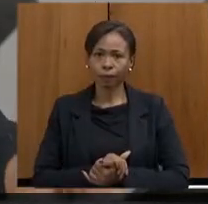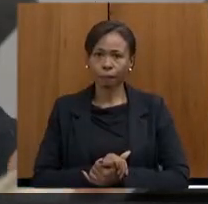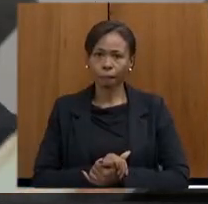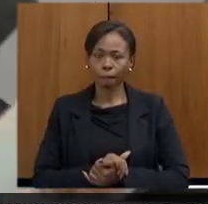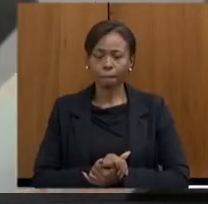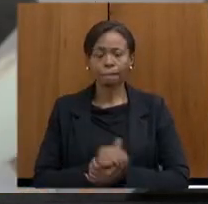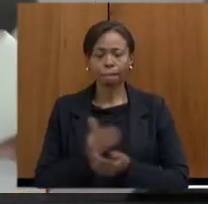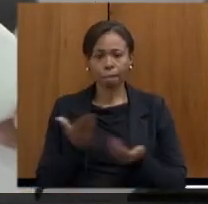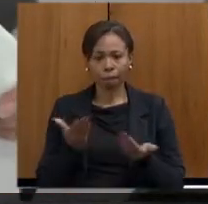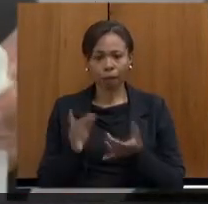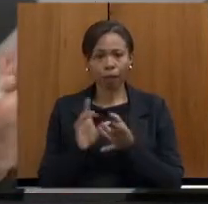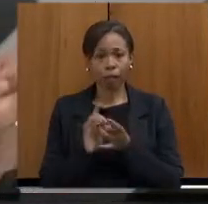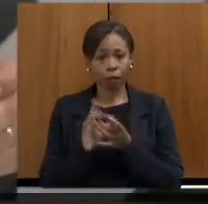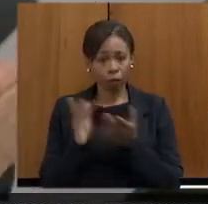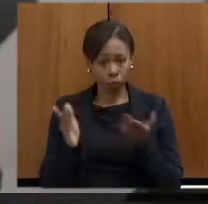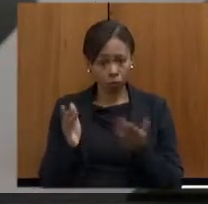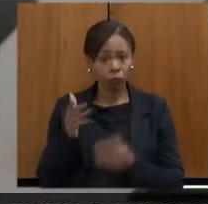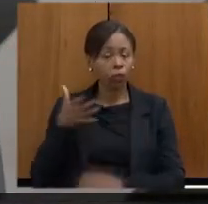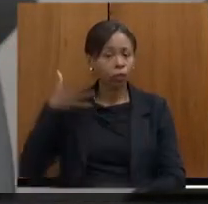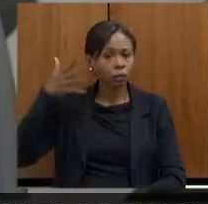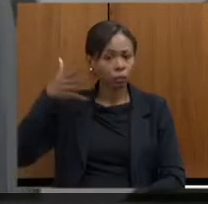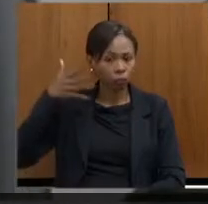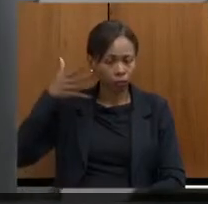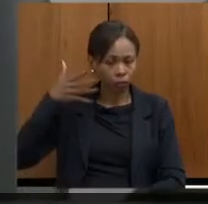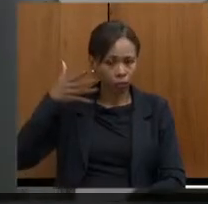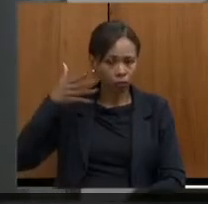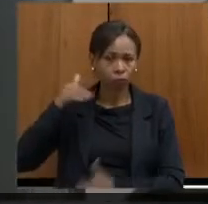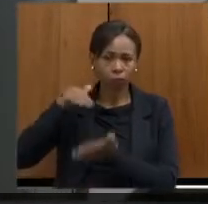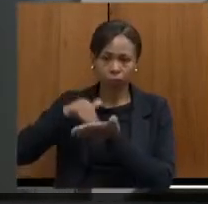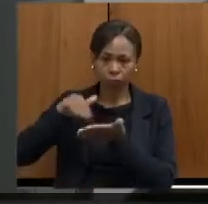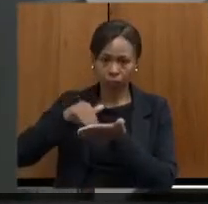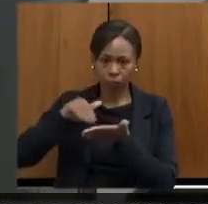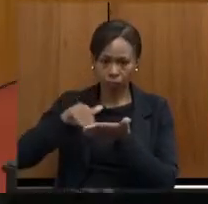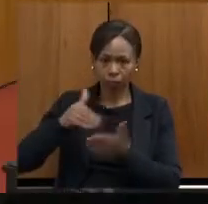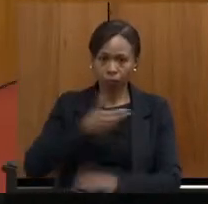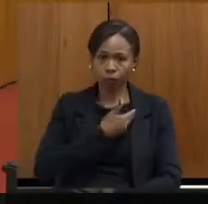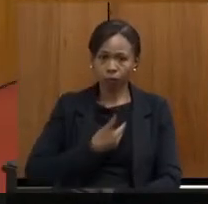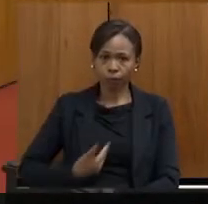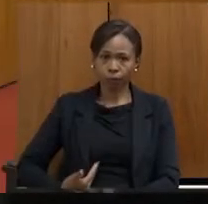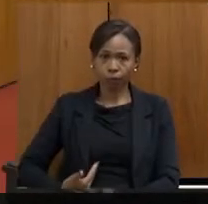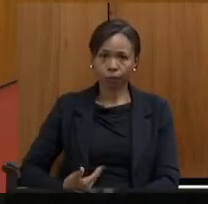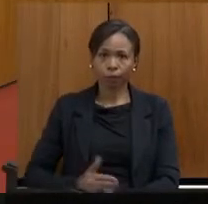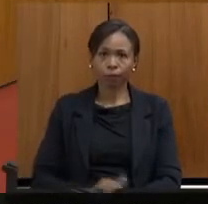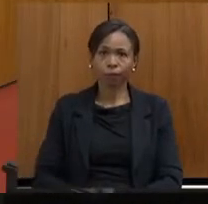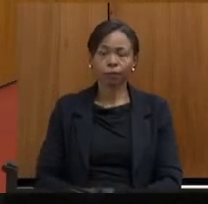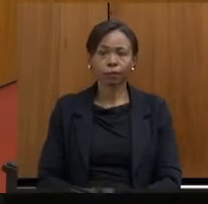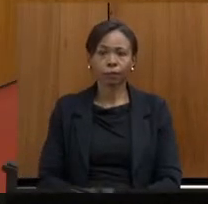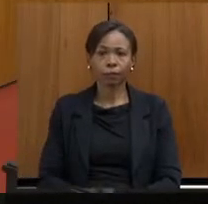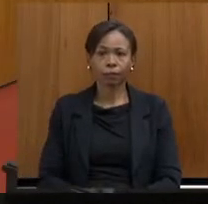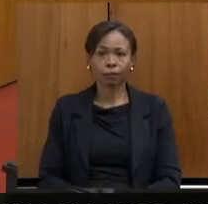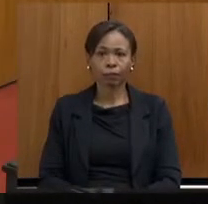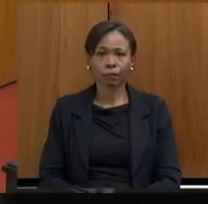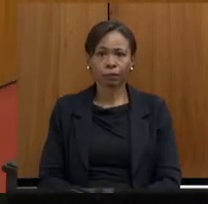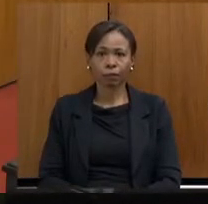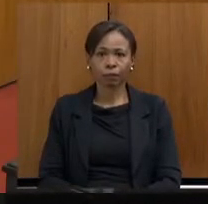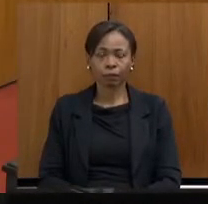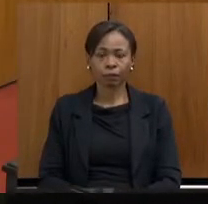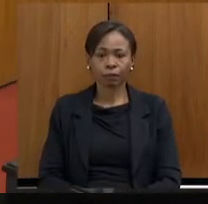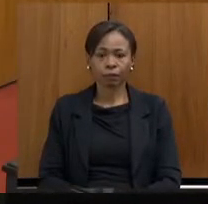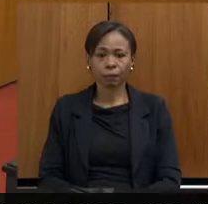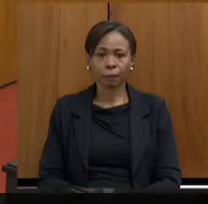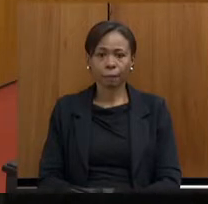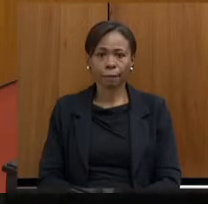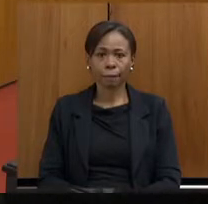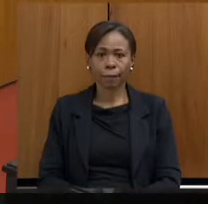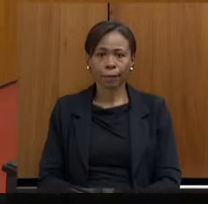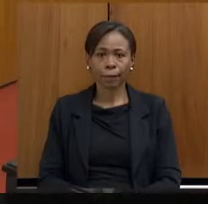Passo, então, a palavra para a secretária de Estado. Posso fazer minha apresentação e depois responder isso aqui? Sim. Passo a palavra à secretária de